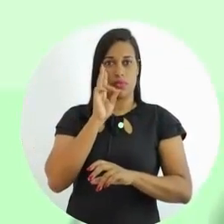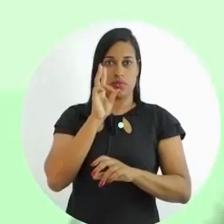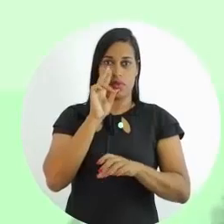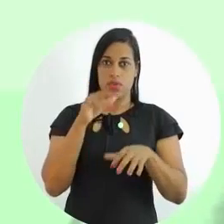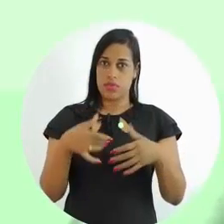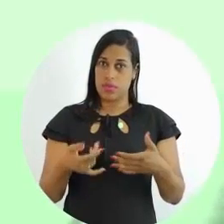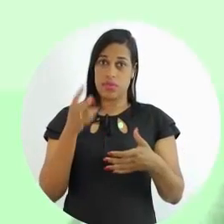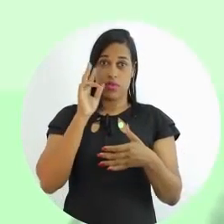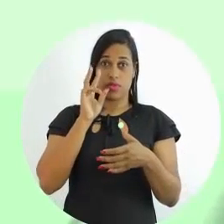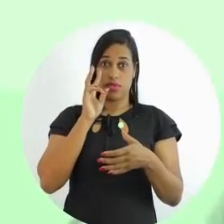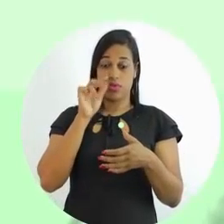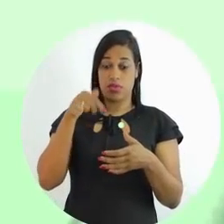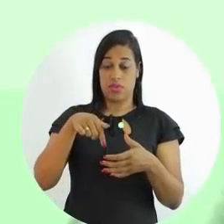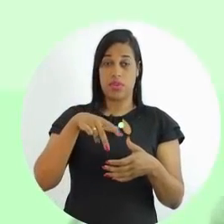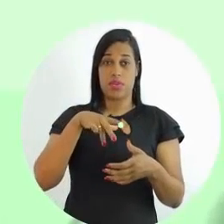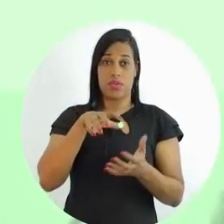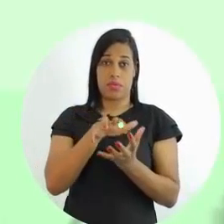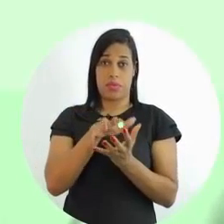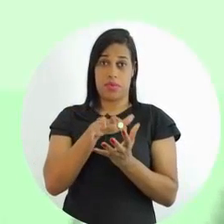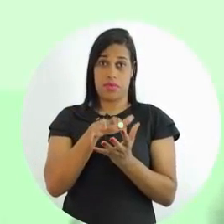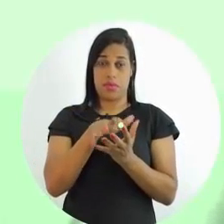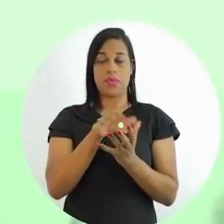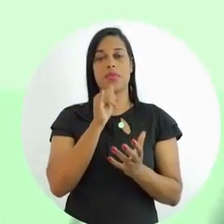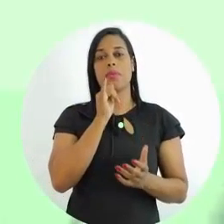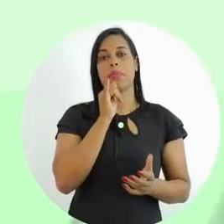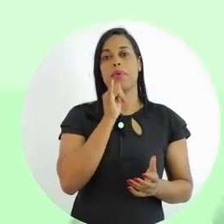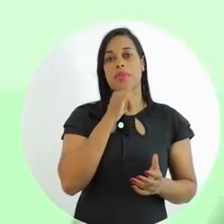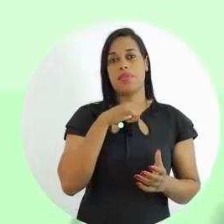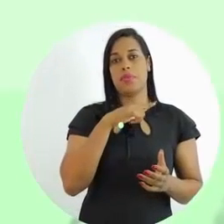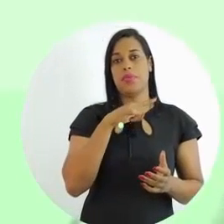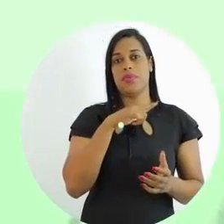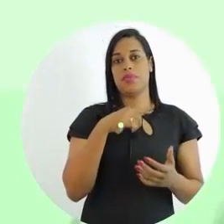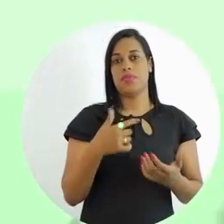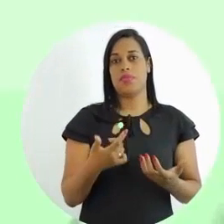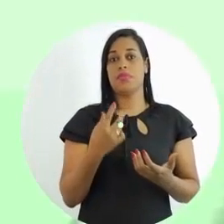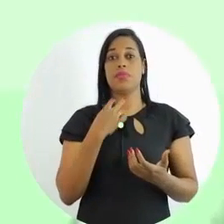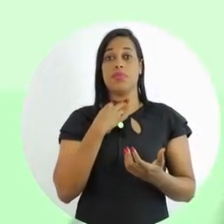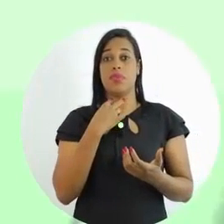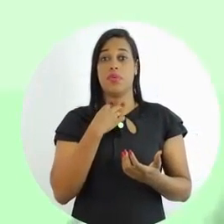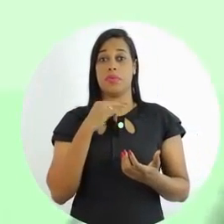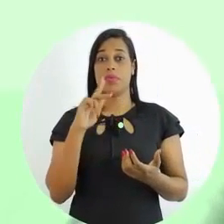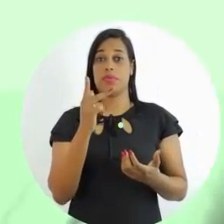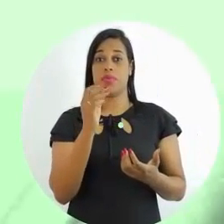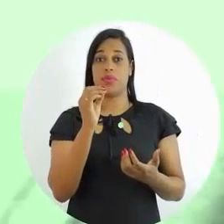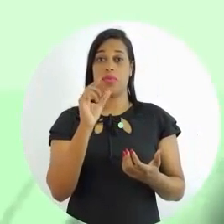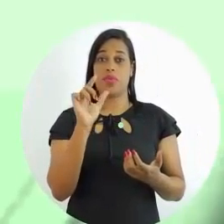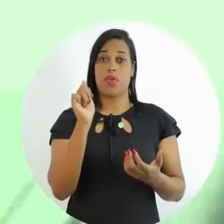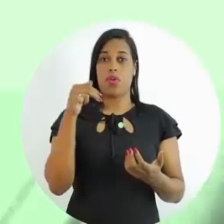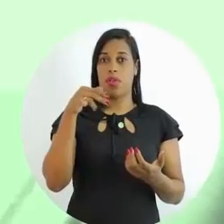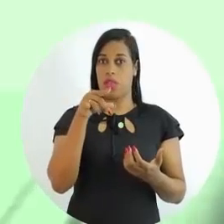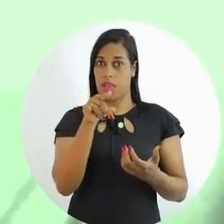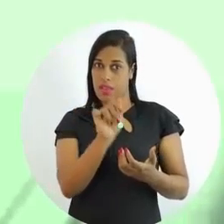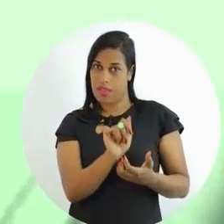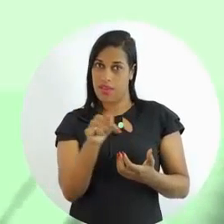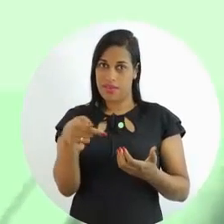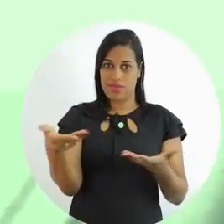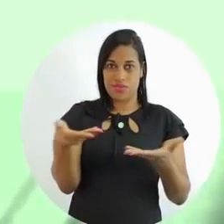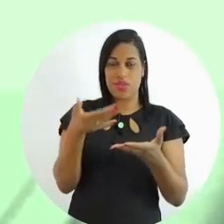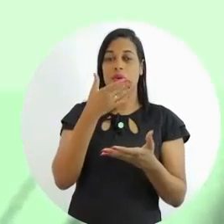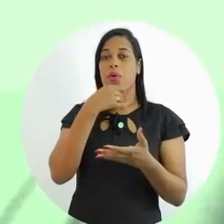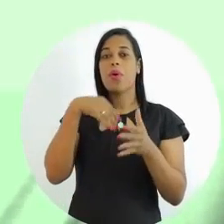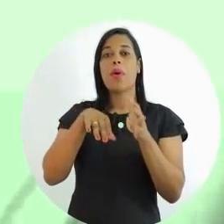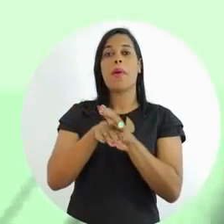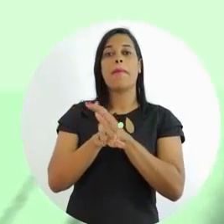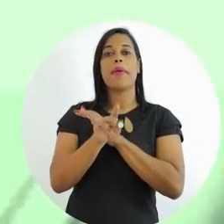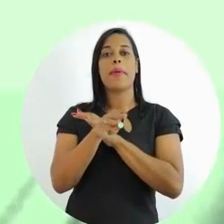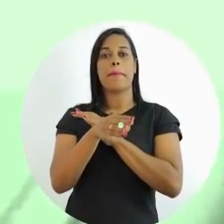nossa história, inclusive na nossa história pernambucana. Por exemplo, nós temos a ocupação holandesa e o Conde Maurício de